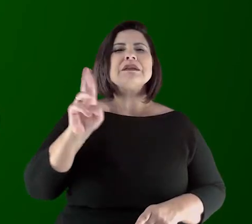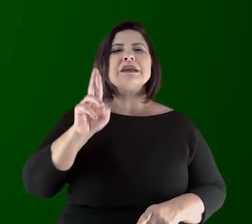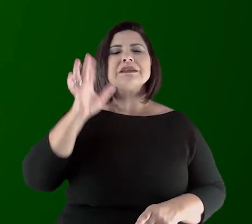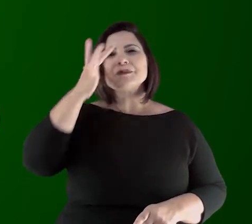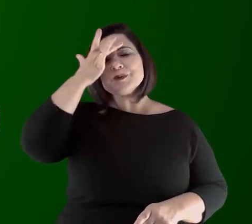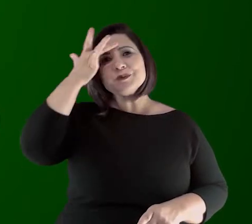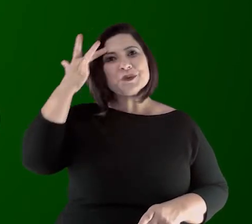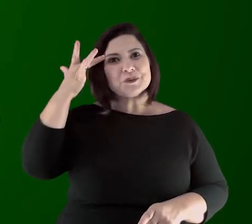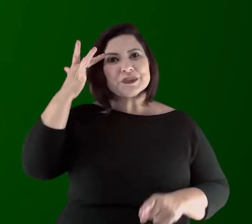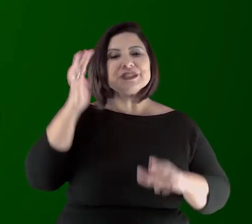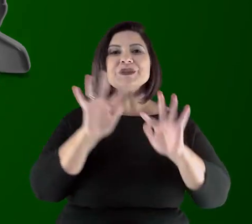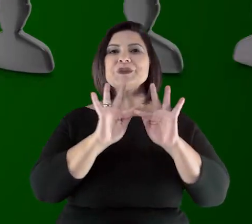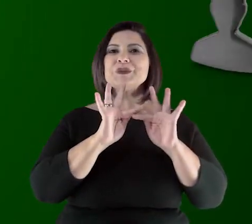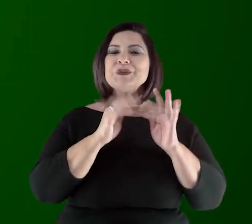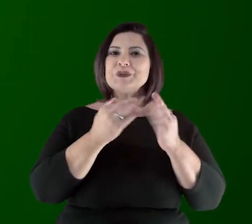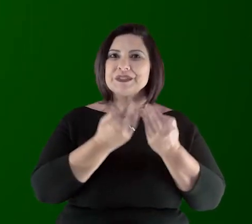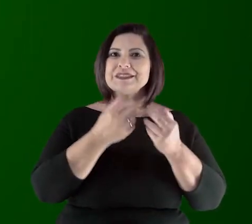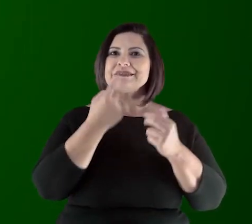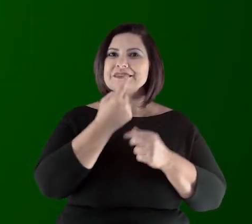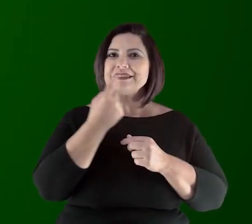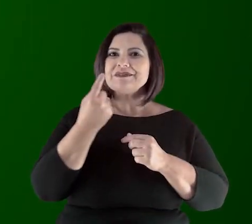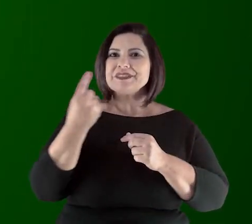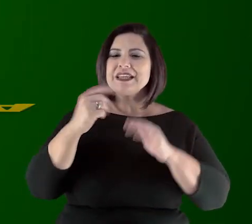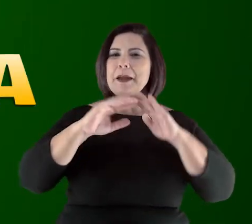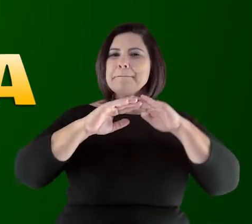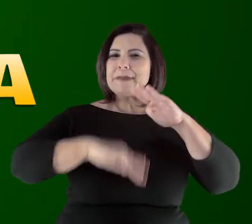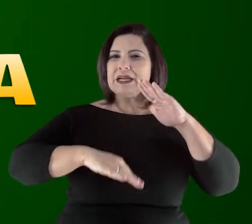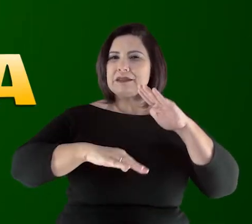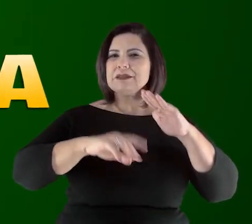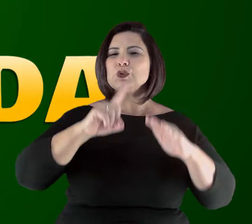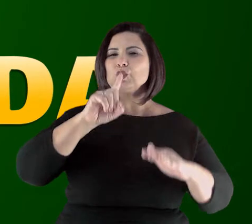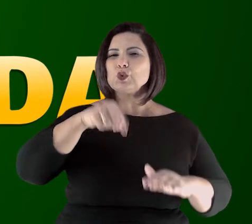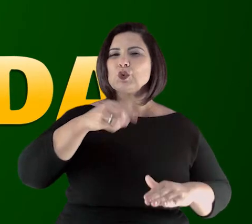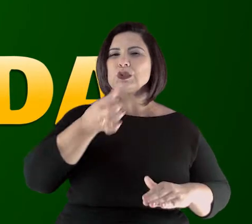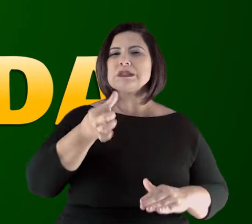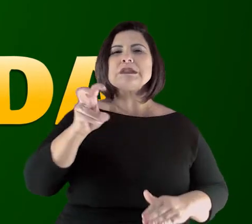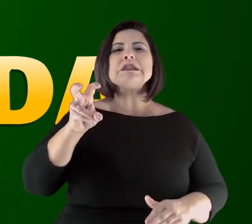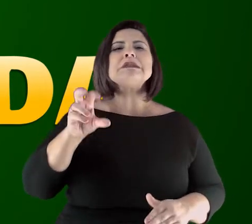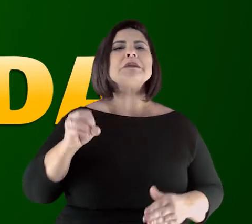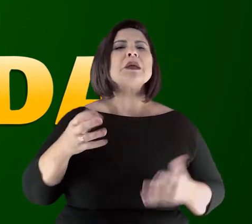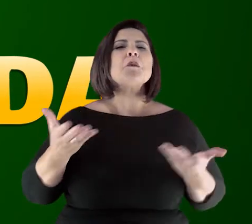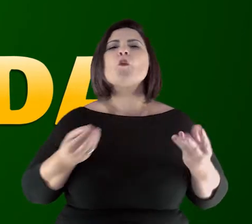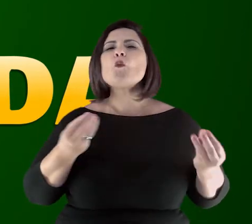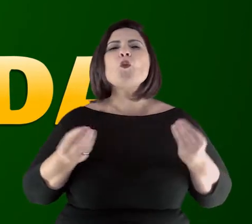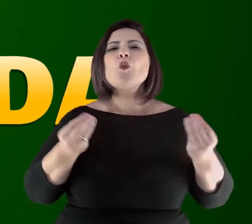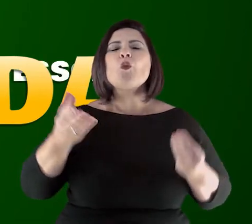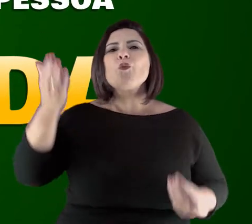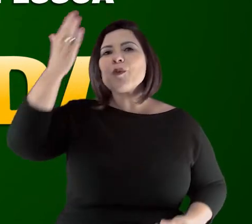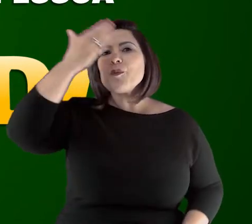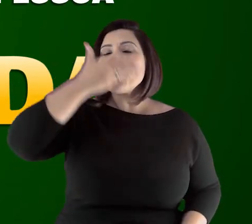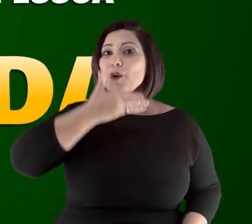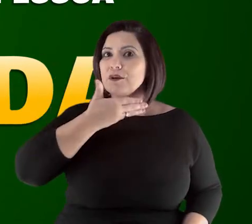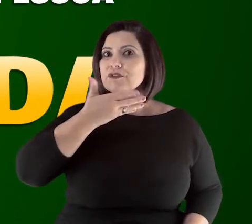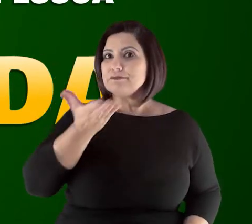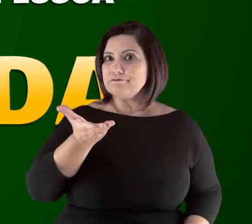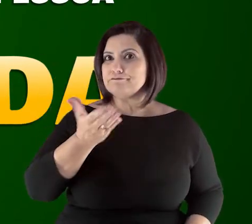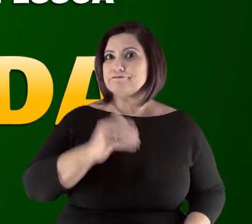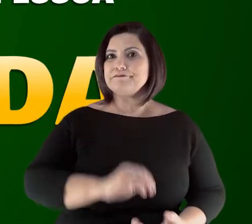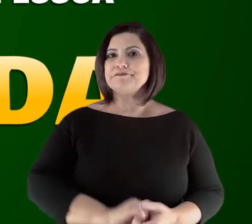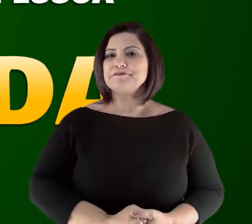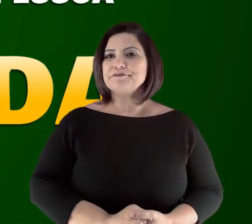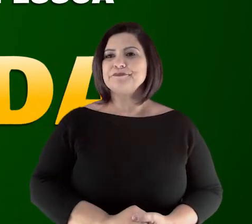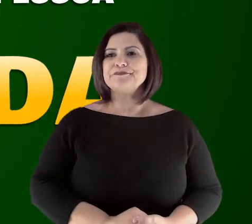casa. Então, eu me enquadro na ação afirmativa de baixa renda, pois esse valor